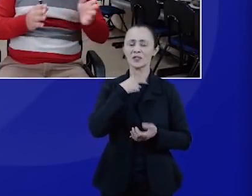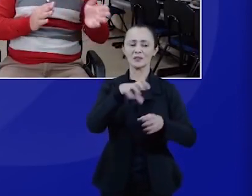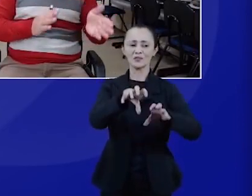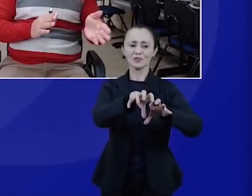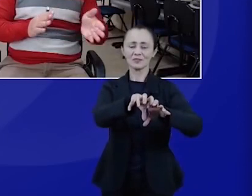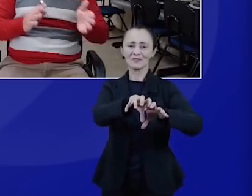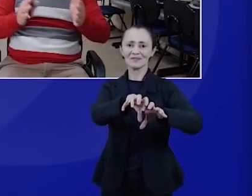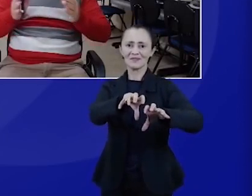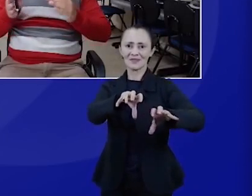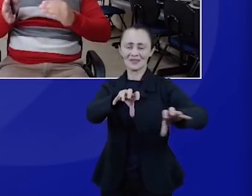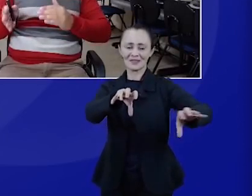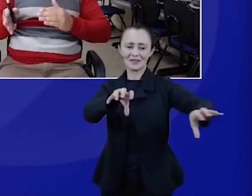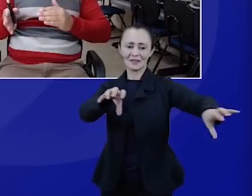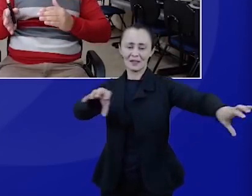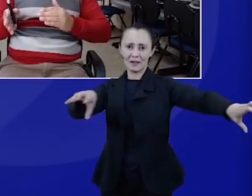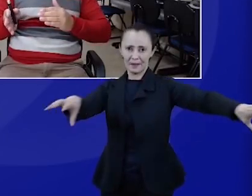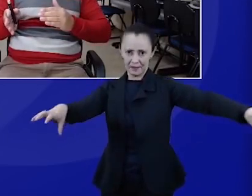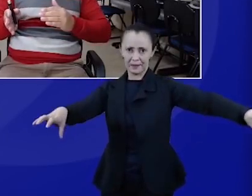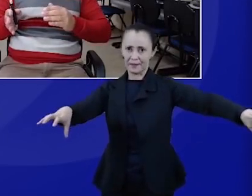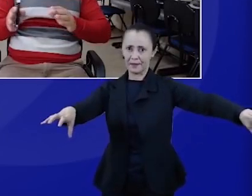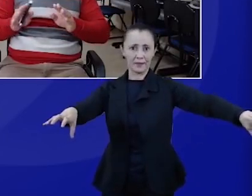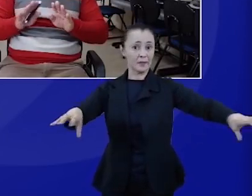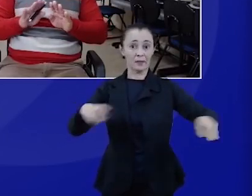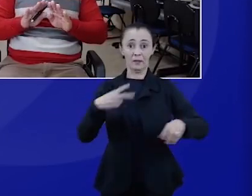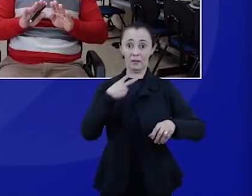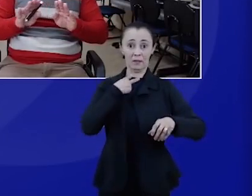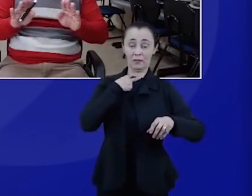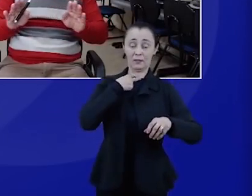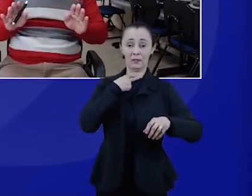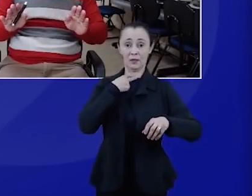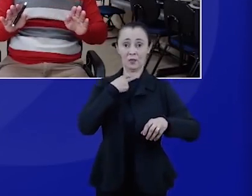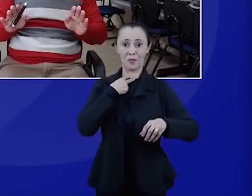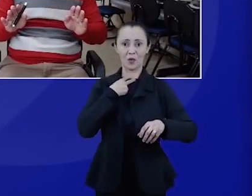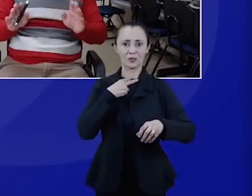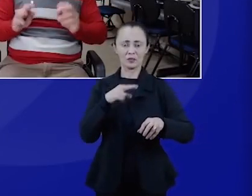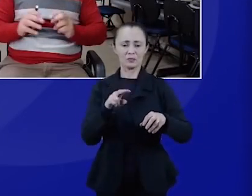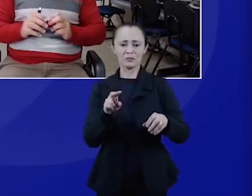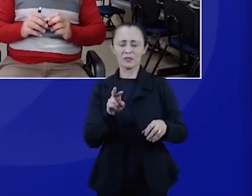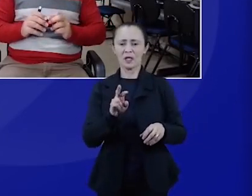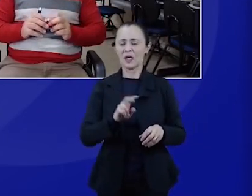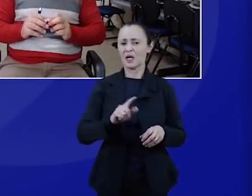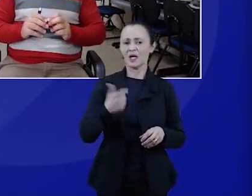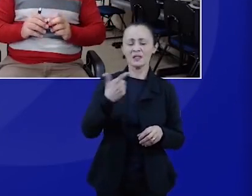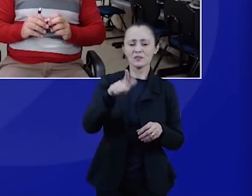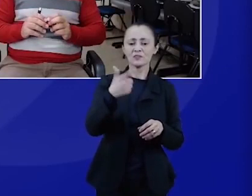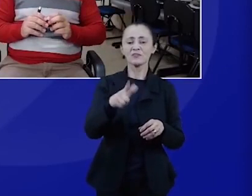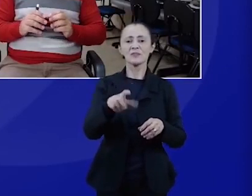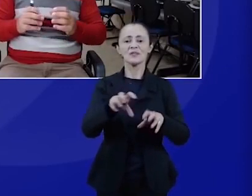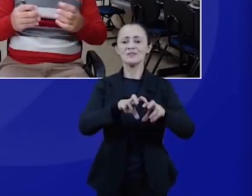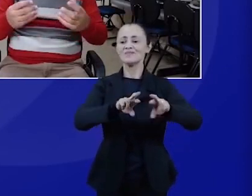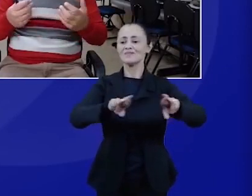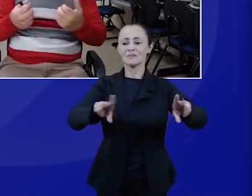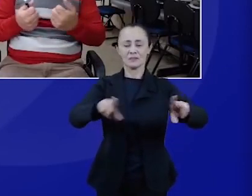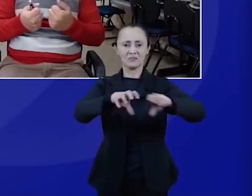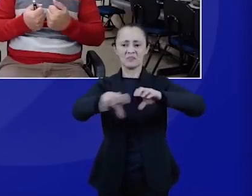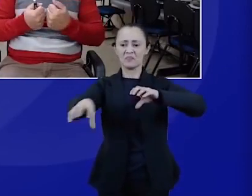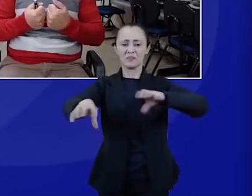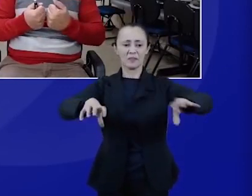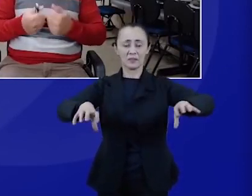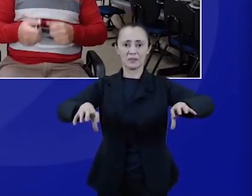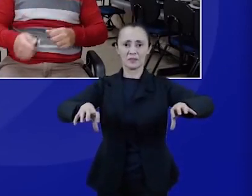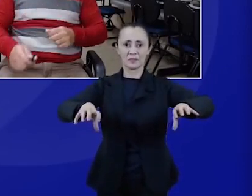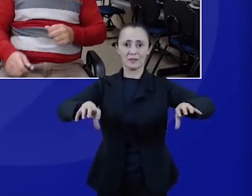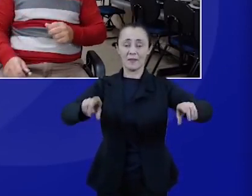desassociar a educação do campo e a educação da cidade. Não há dicotomia entre as mesmas, mas as